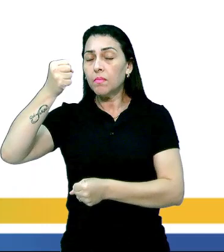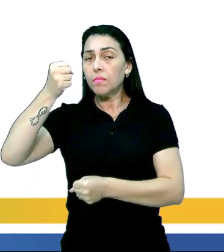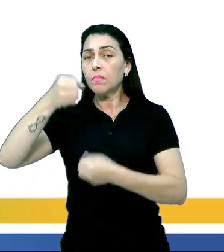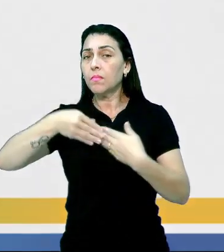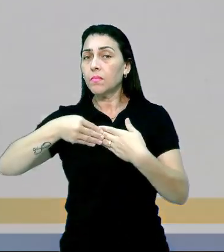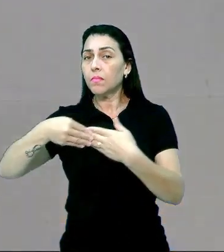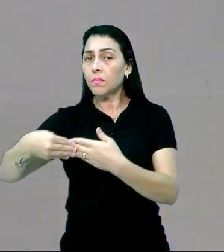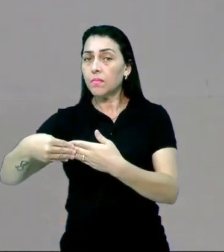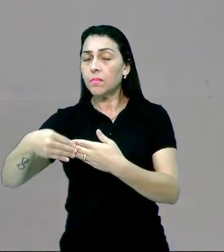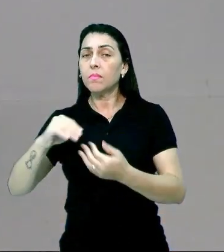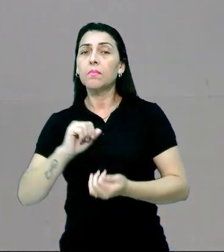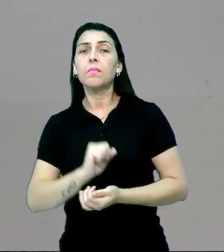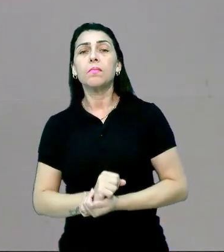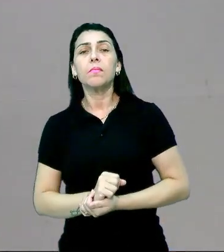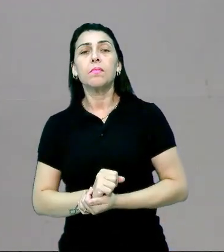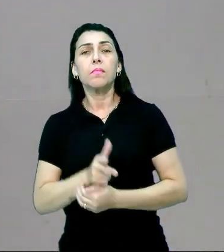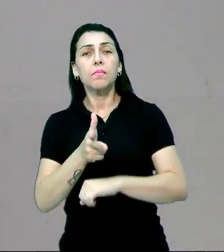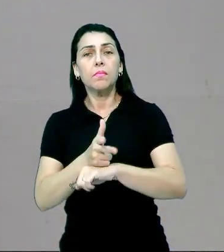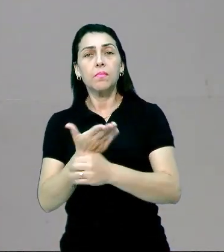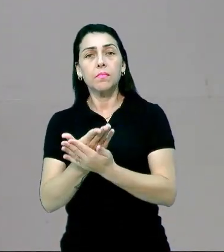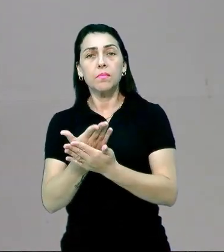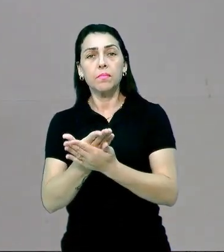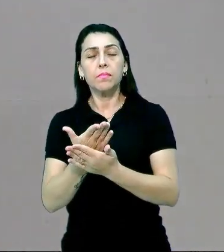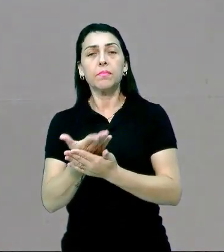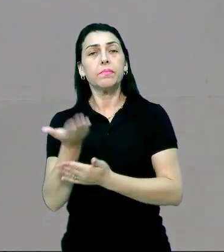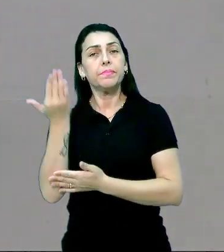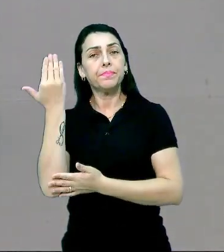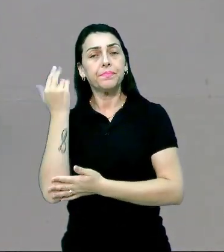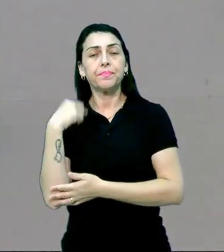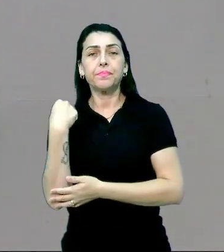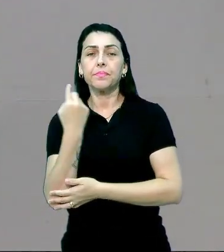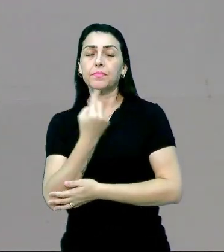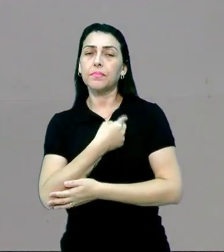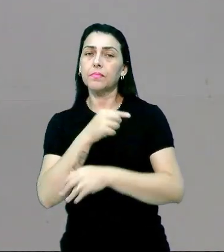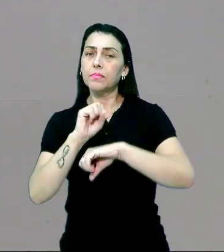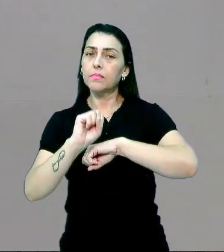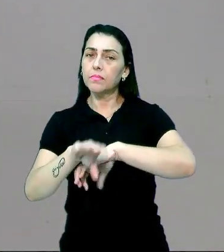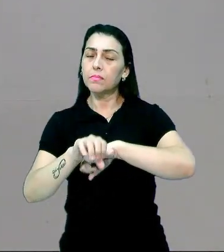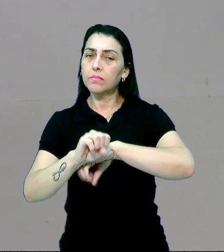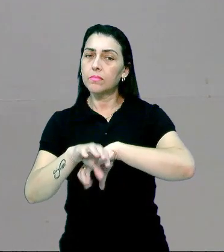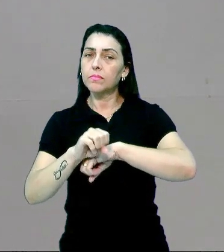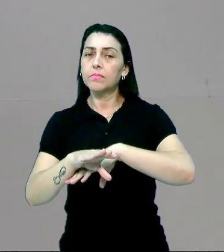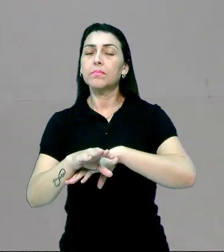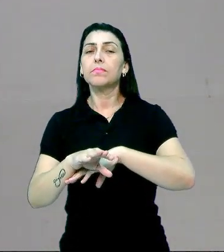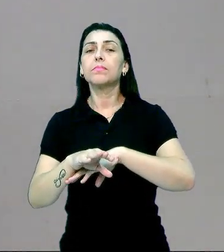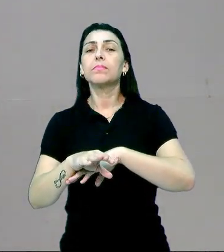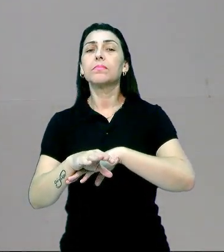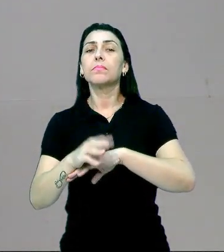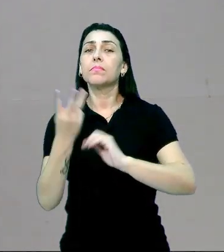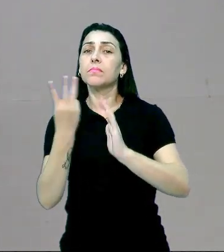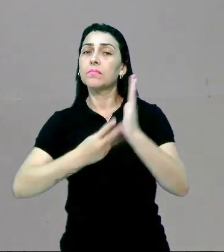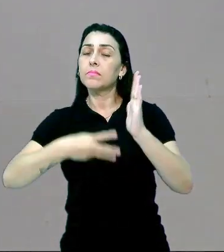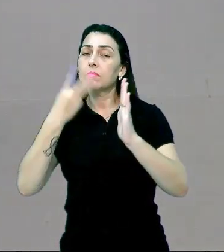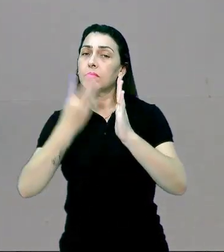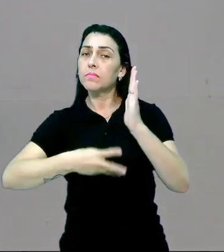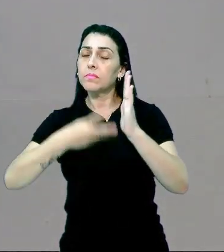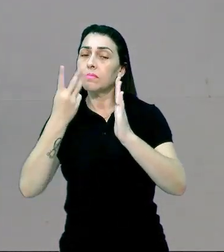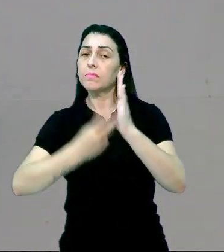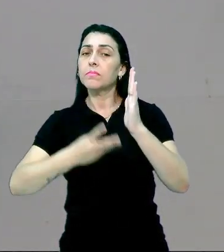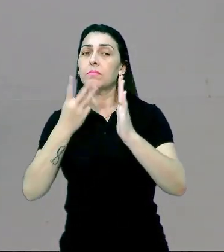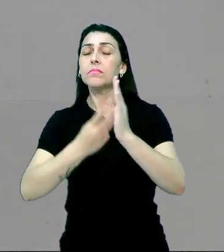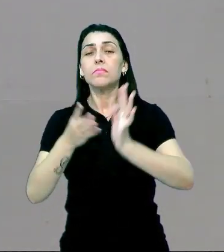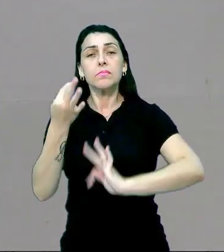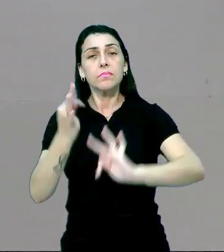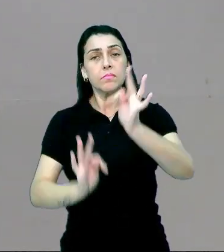guarda-sol dele. Em videoaulas anteriores, nós tratamos a respeito de terceirização,